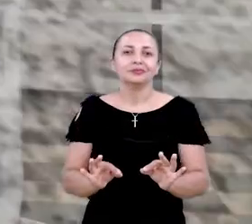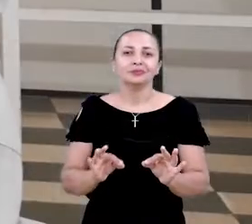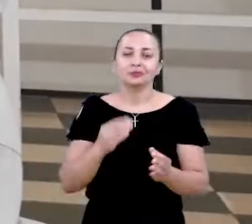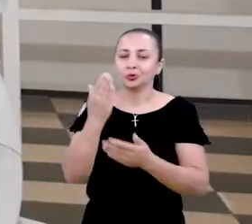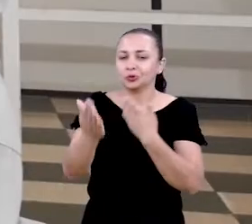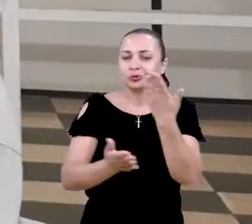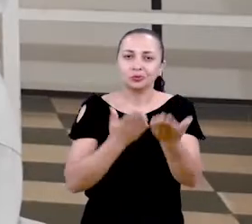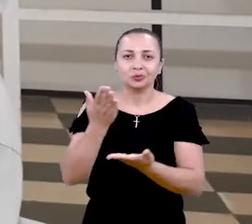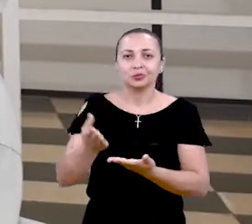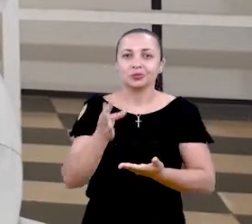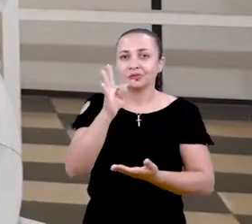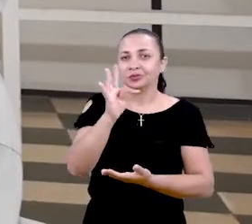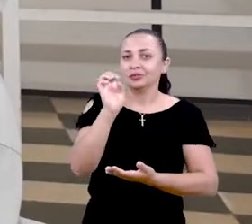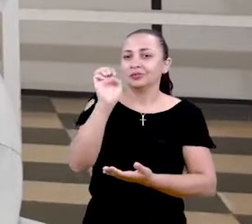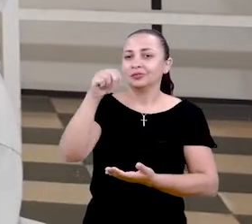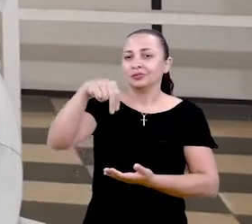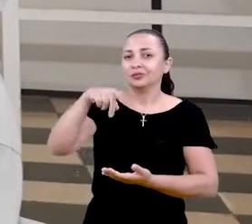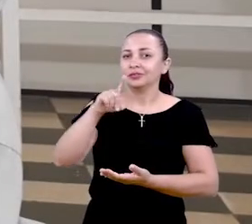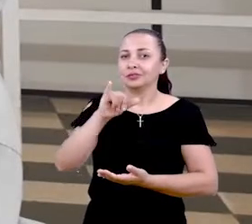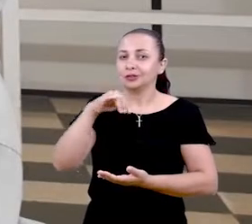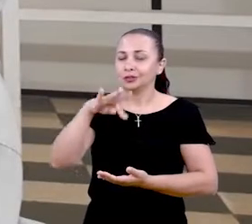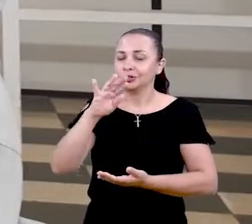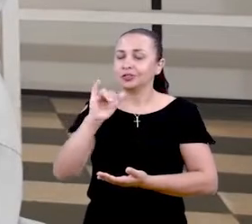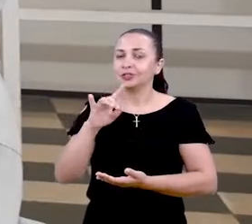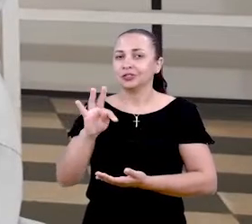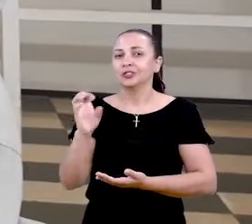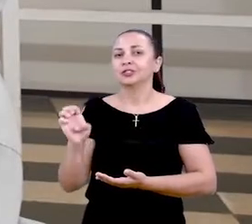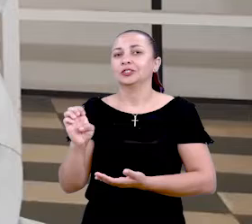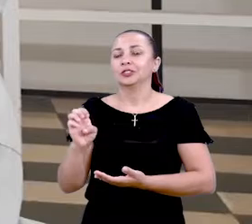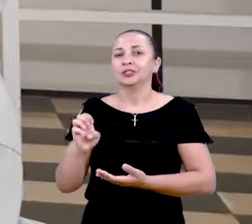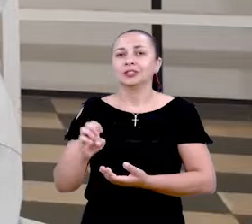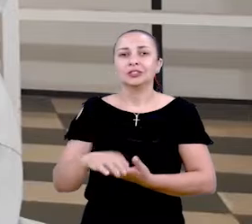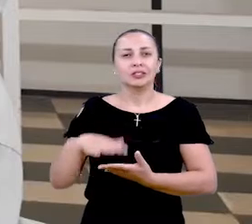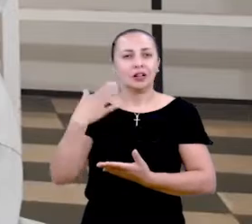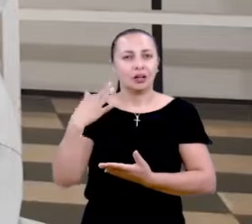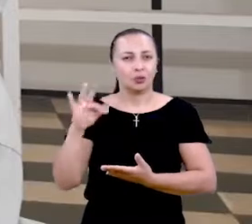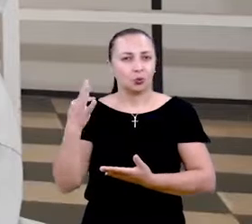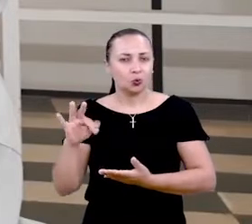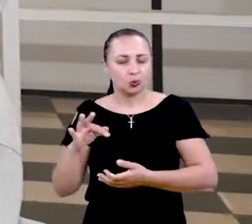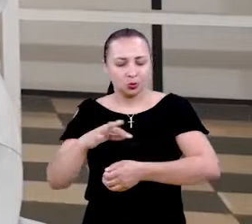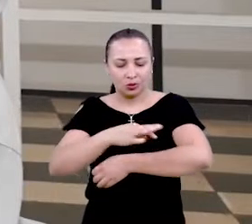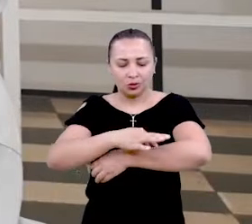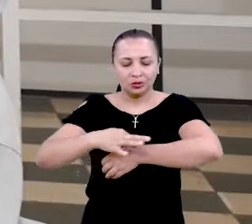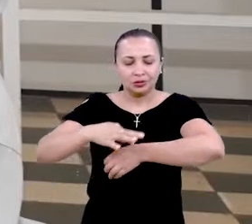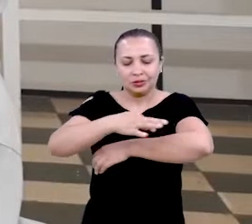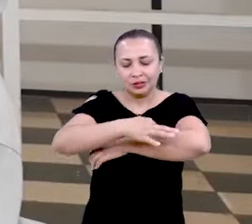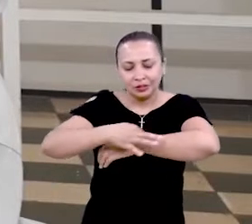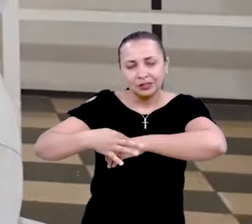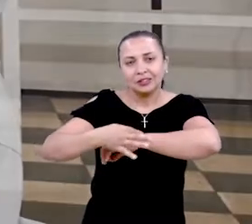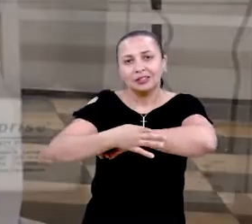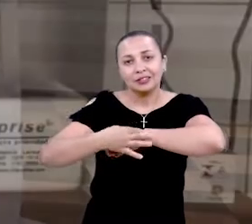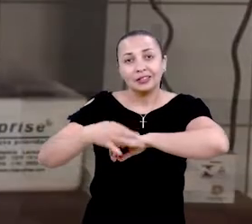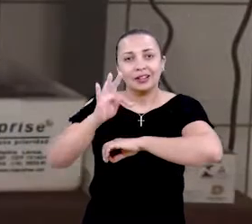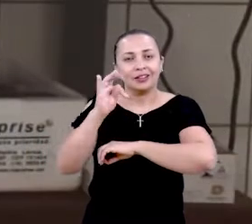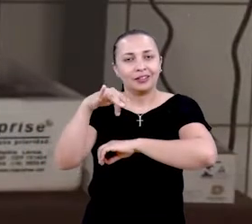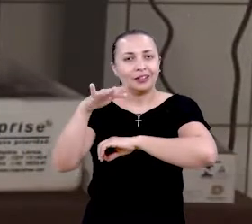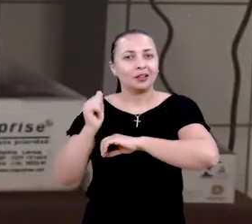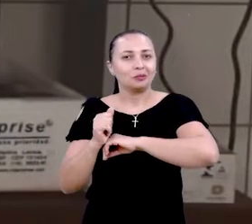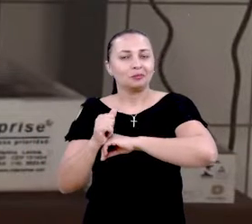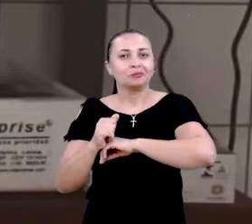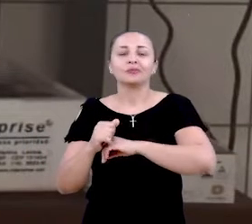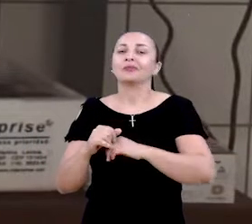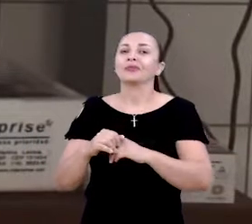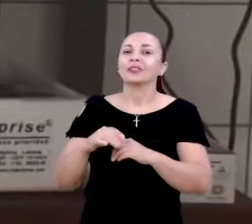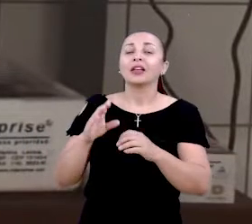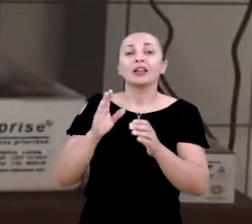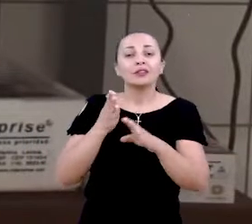de tendinite, que é uma lesão do tendão, e que fosse de fácil acesso à comunidade. Então, Bem,